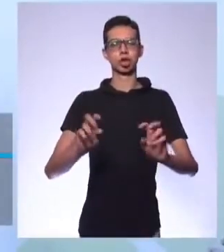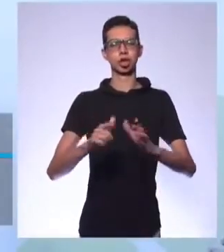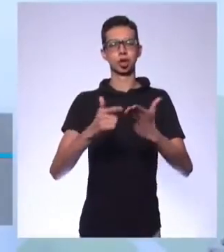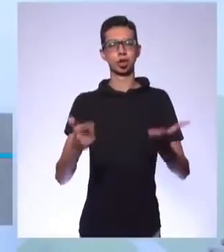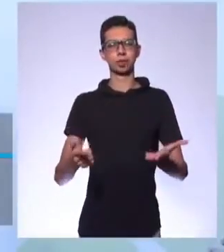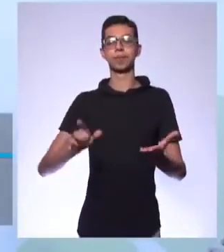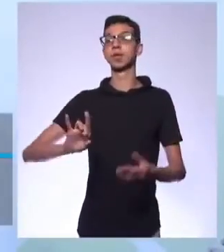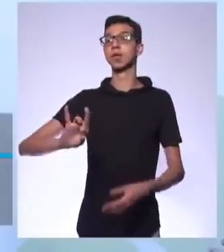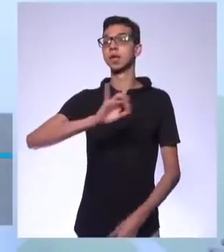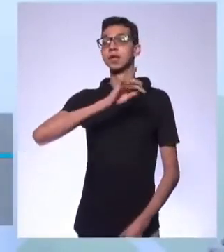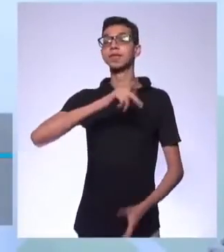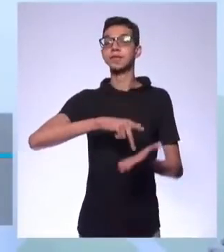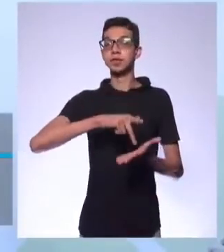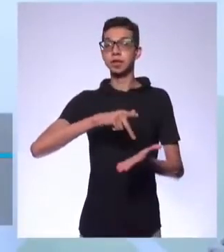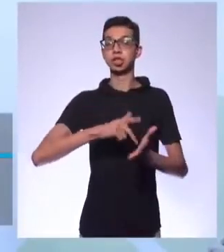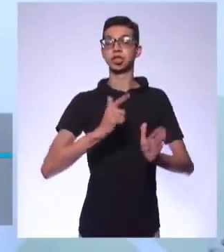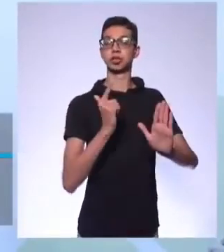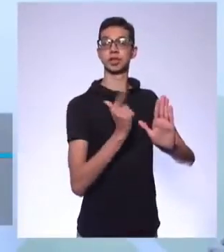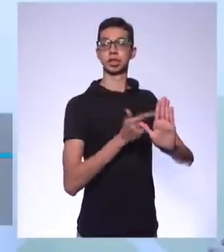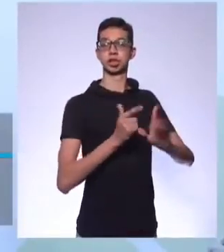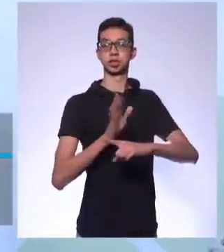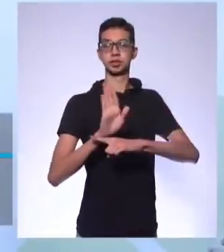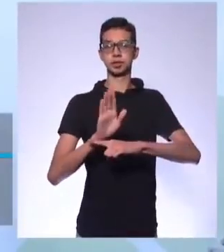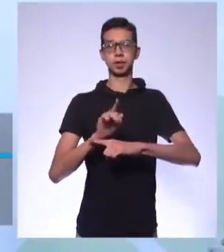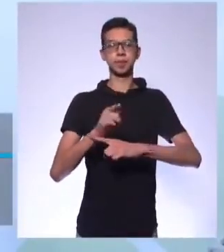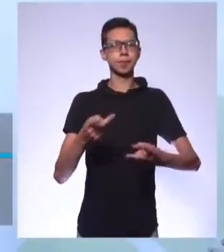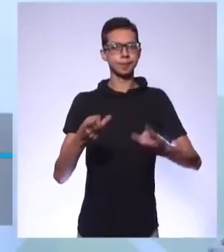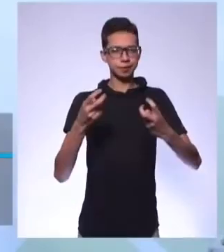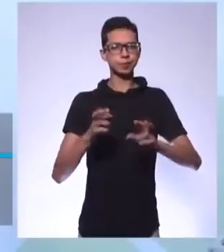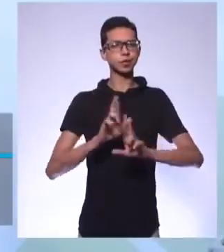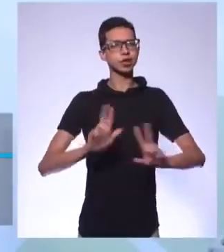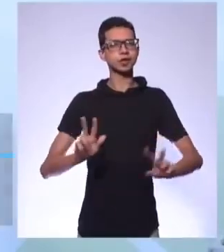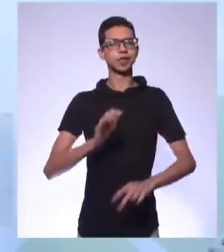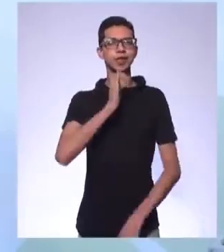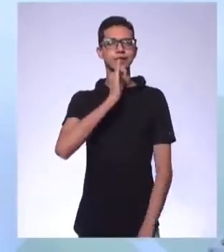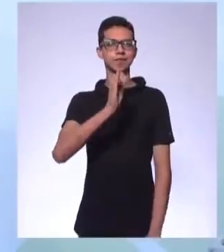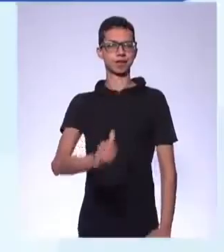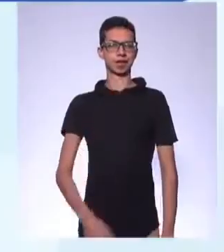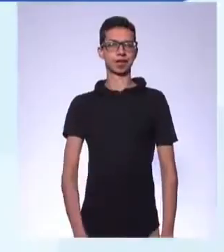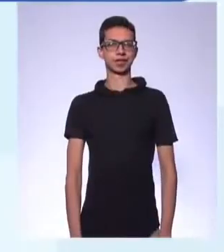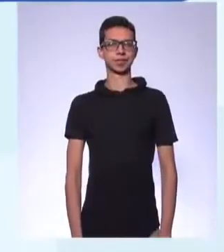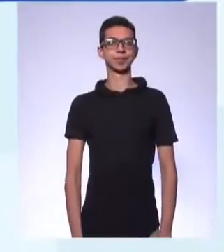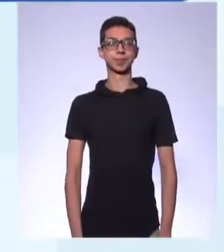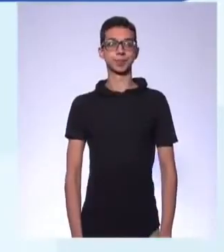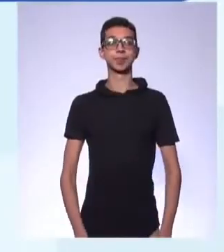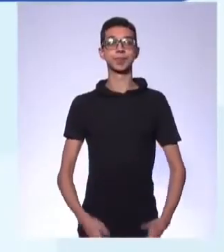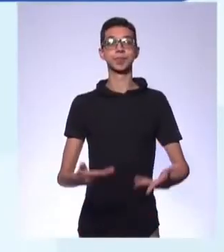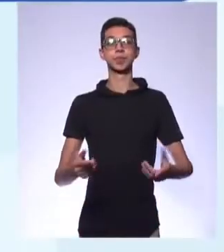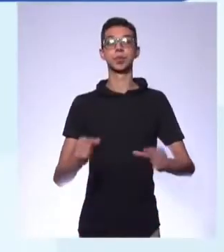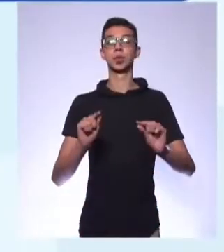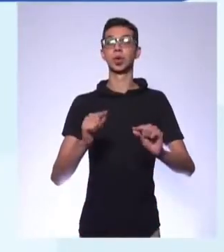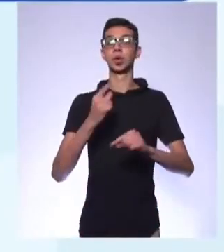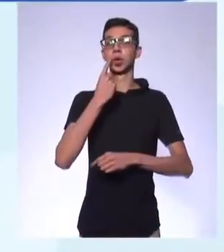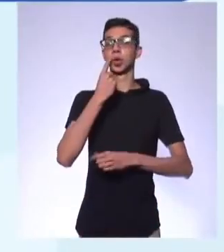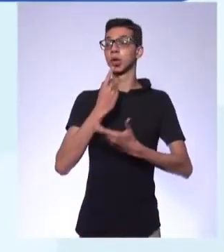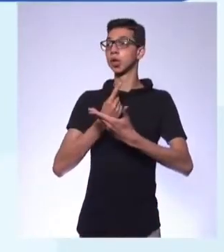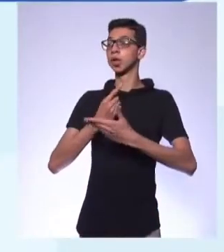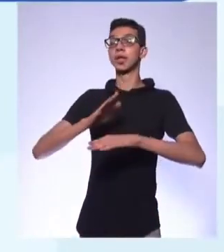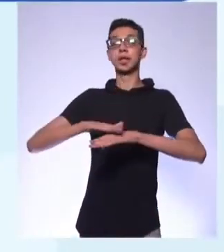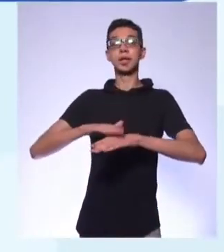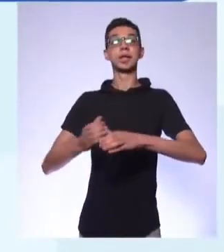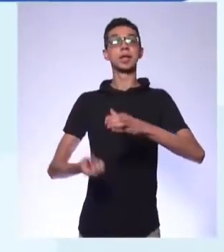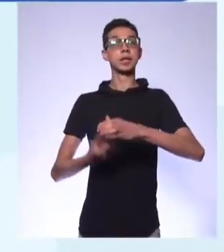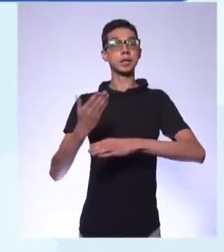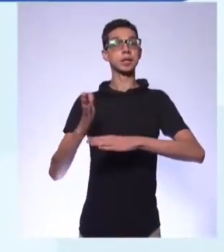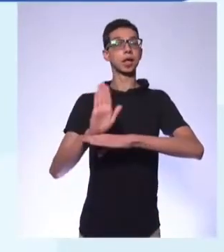de crítica mesmo de cinema. Então, vocês percebem a diferença na fala? Obra independente, com atmosfera própria e